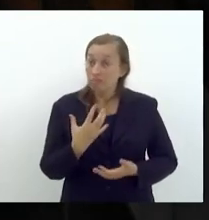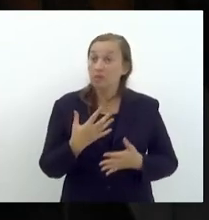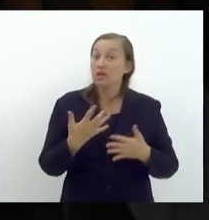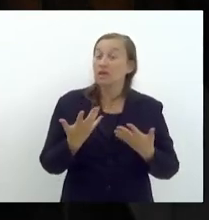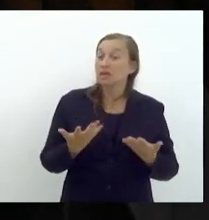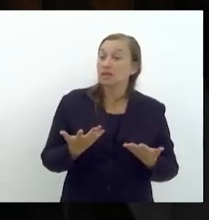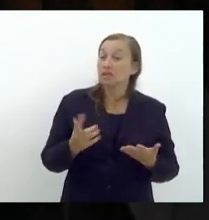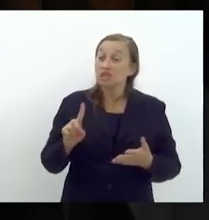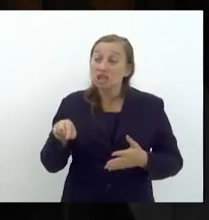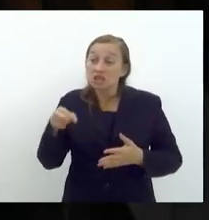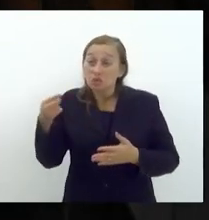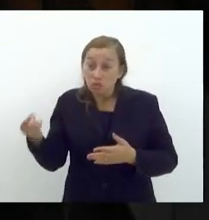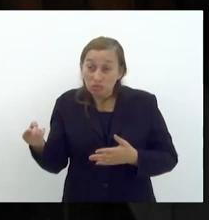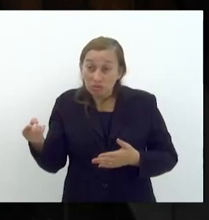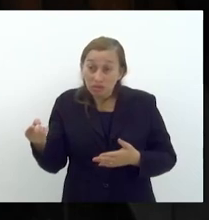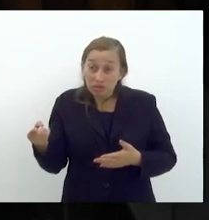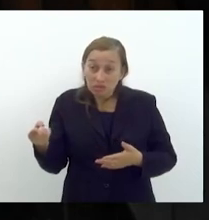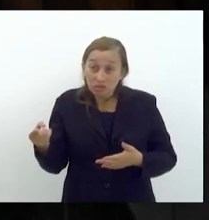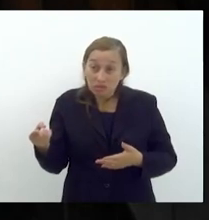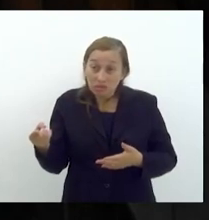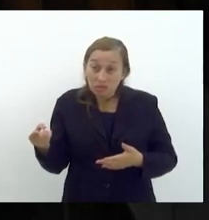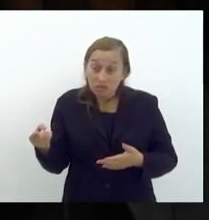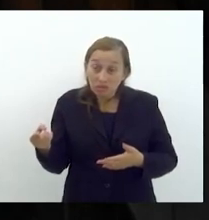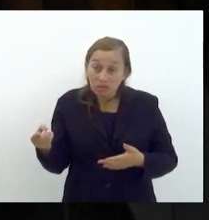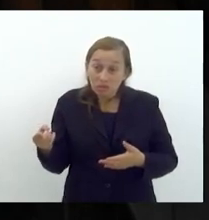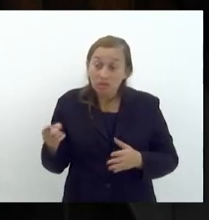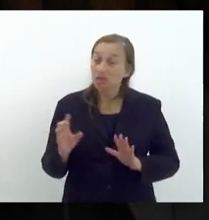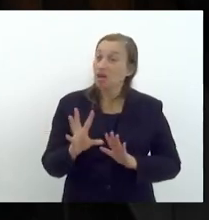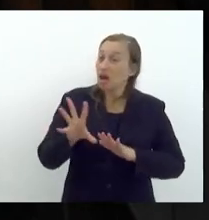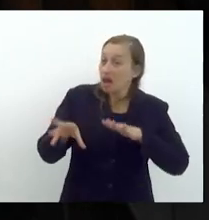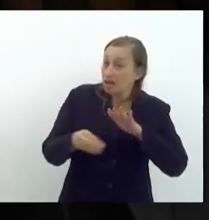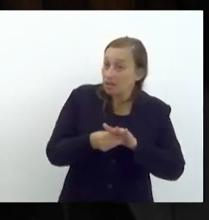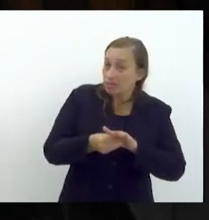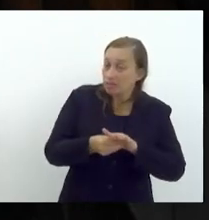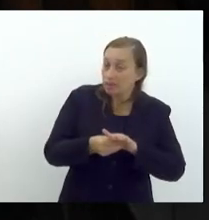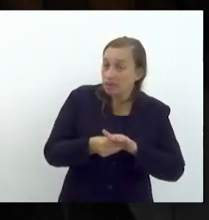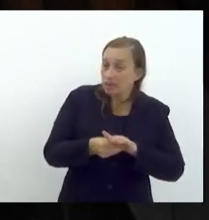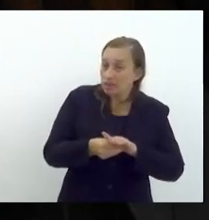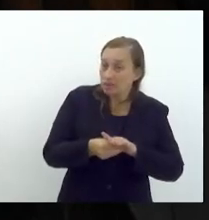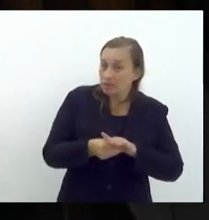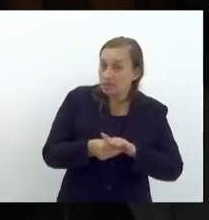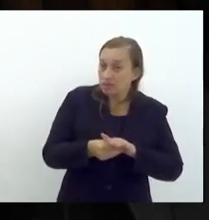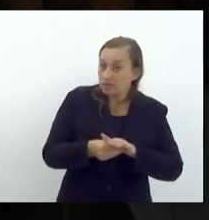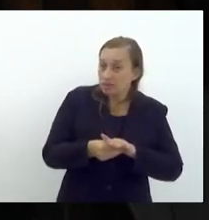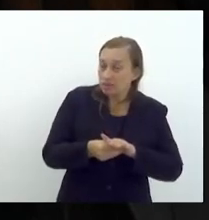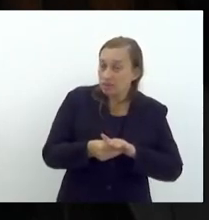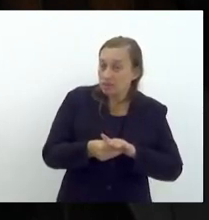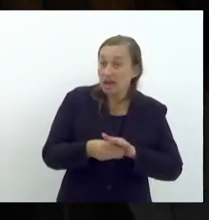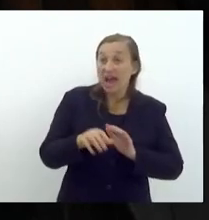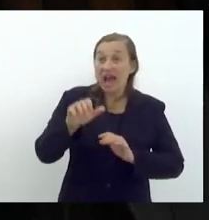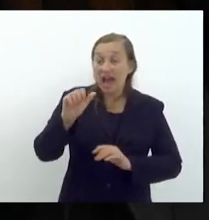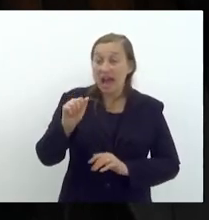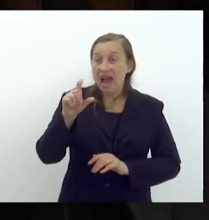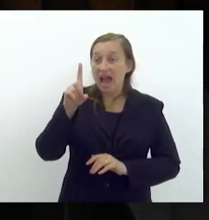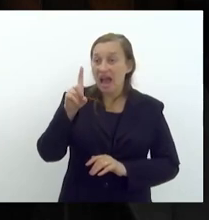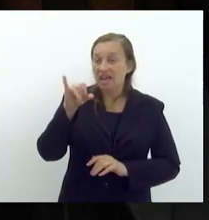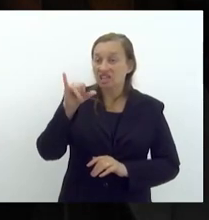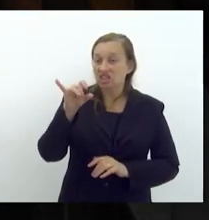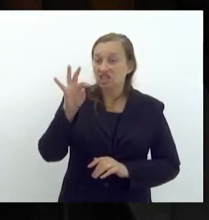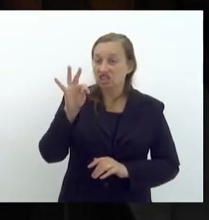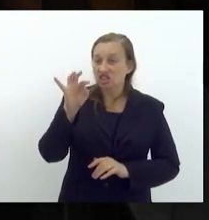e as outras a emenda aditiva número 3 eu não vou